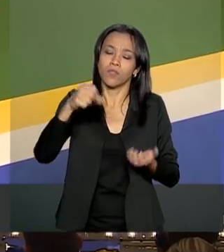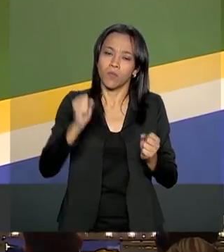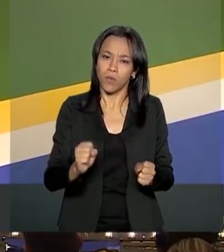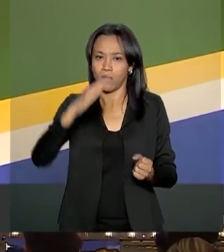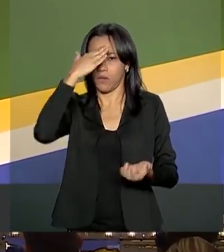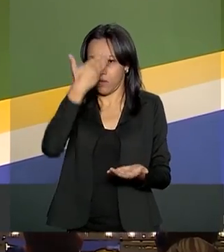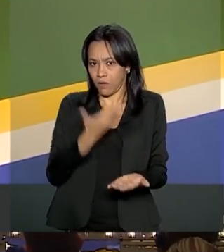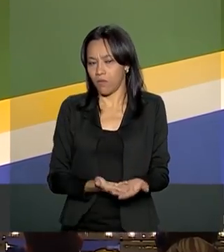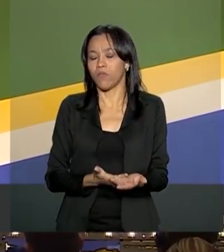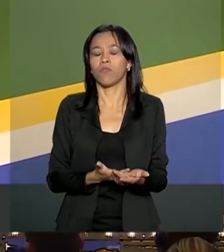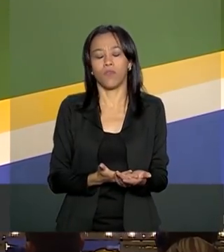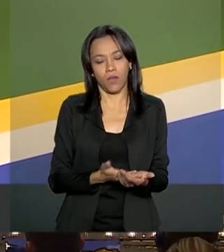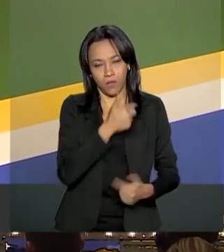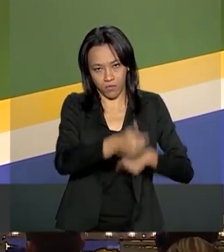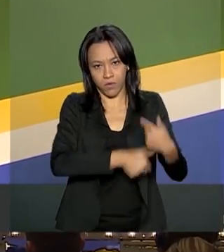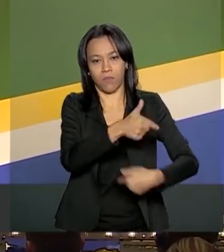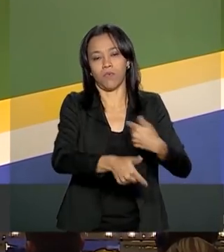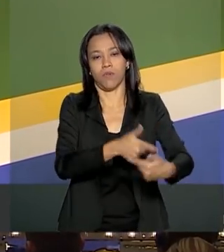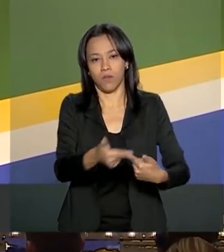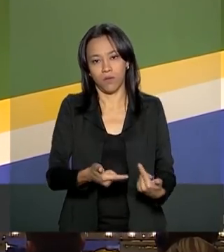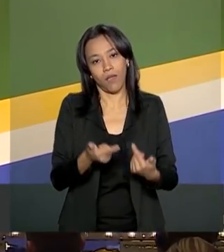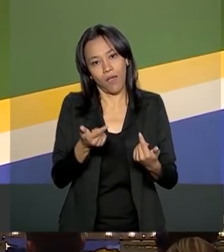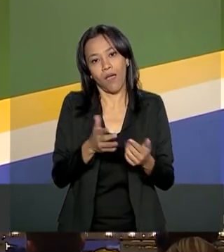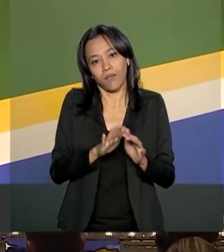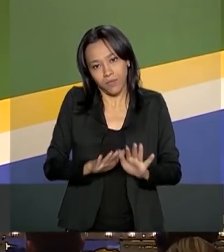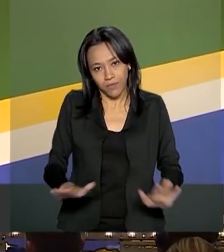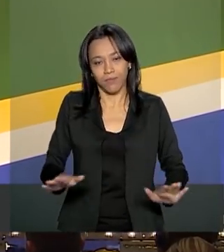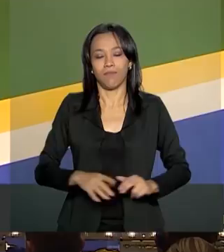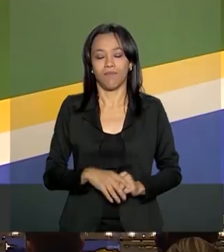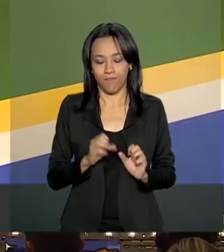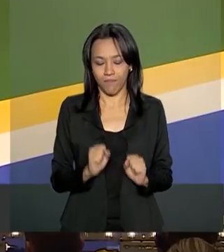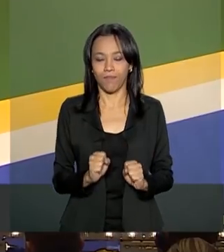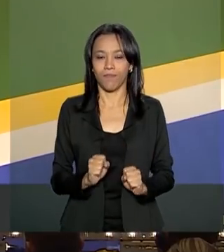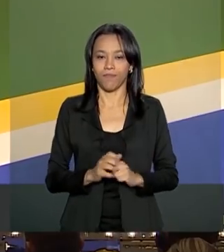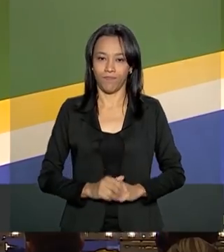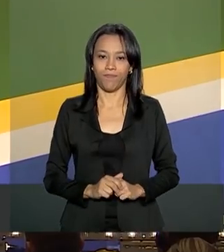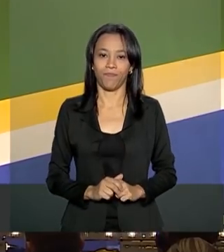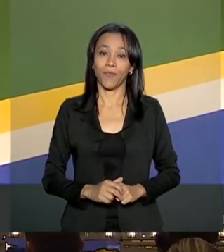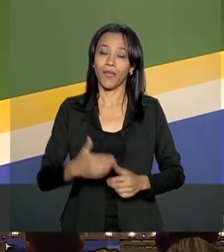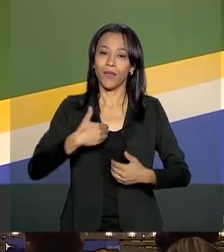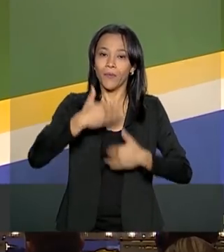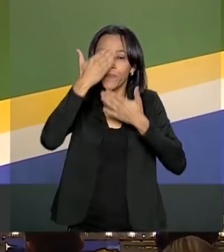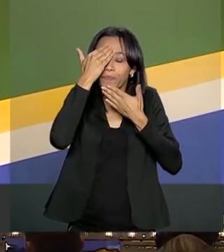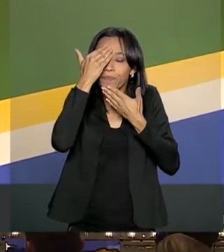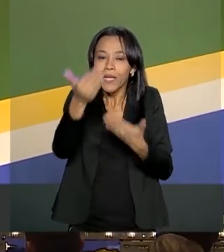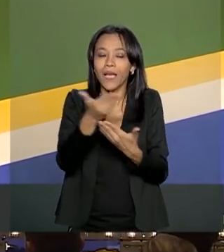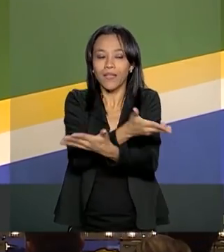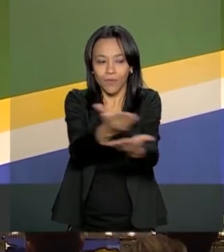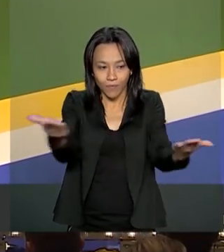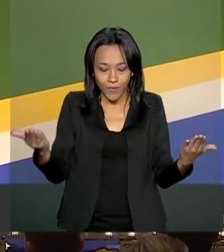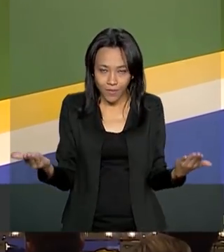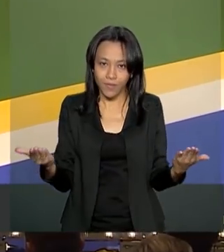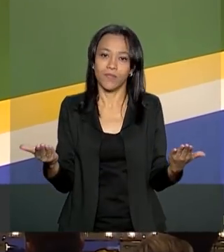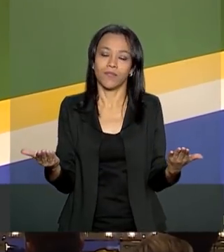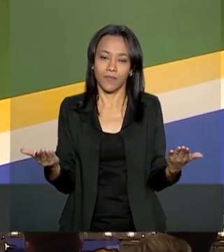em nosso trabalho. Assim sendo, meu muito obrigado a todos os